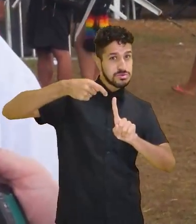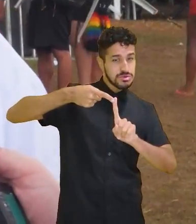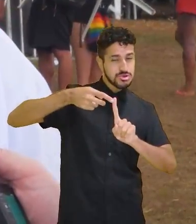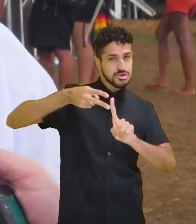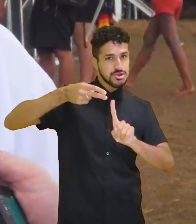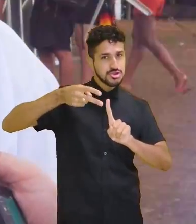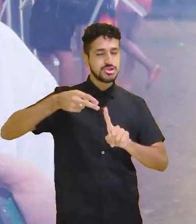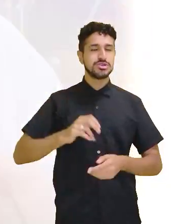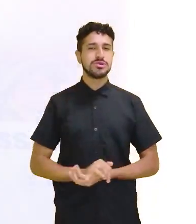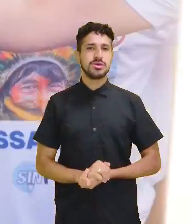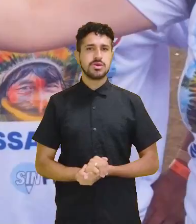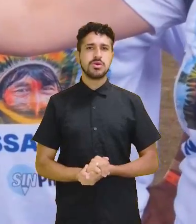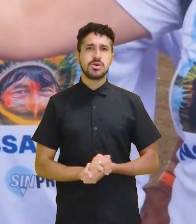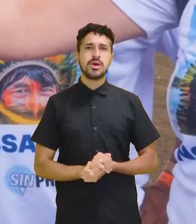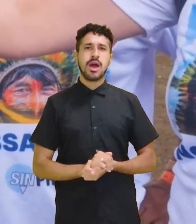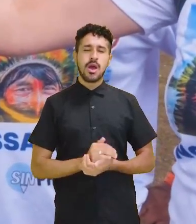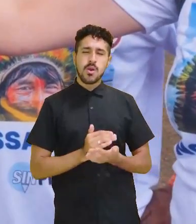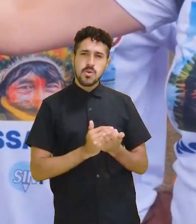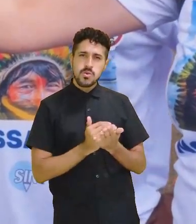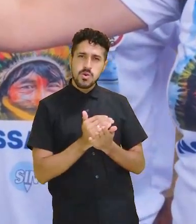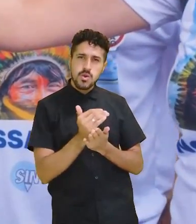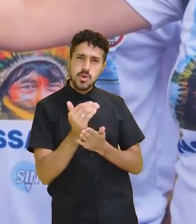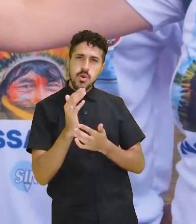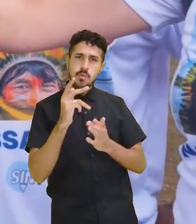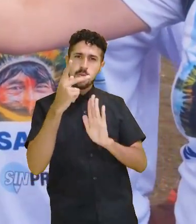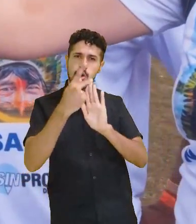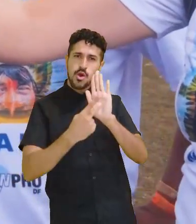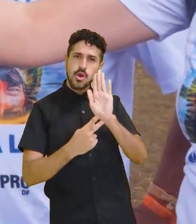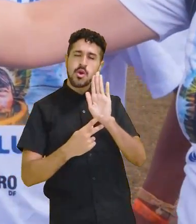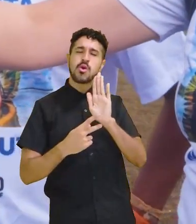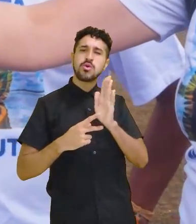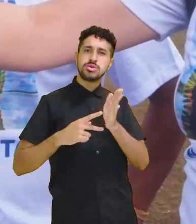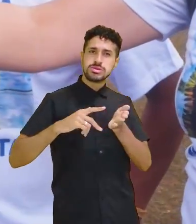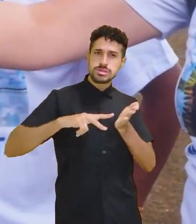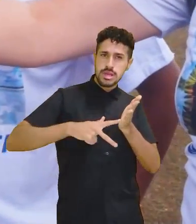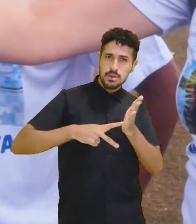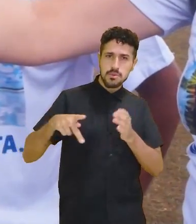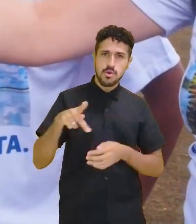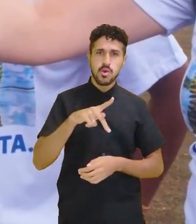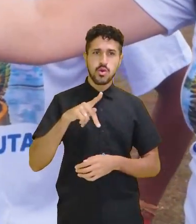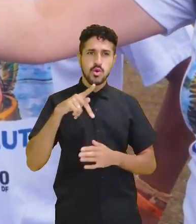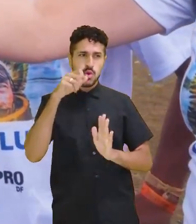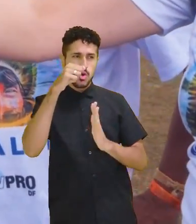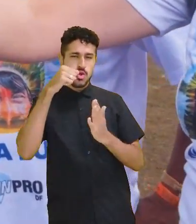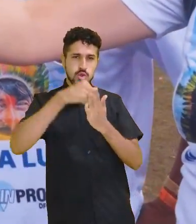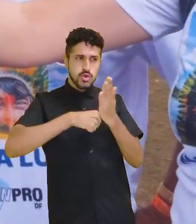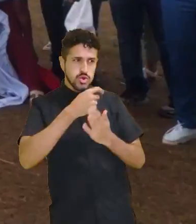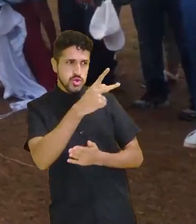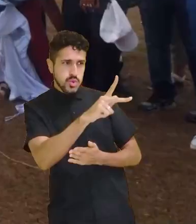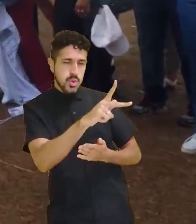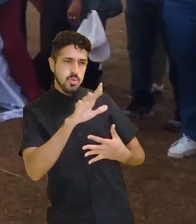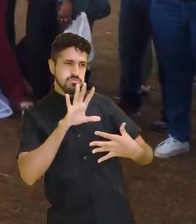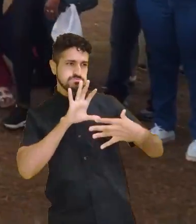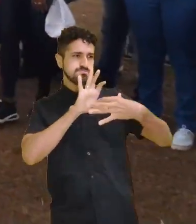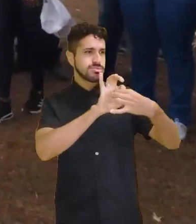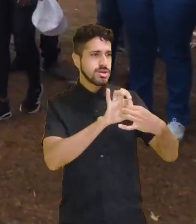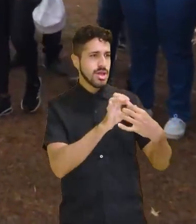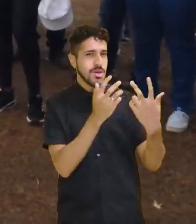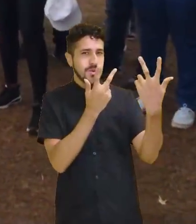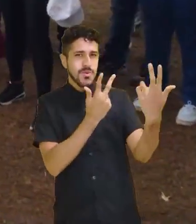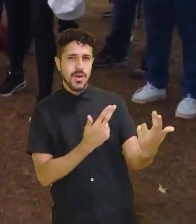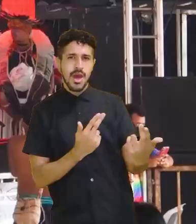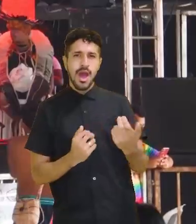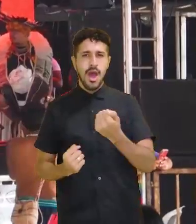dos povos indígenas. Começamos a colocar aqui na campanha do Simpro, sua luta é nossa luta, né? Em defesa